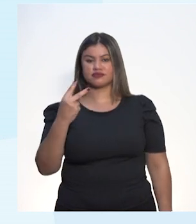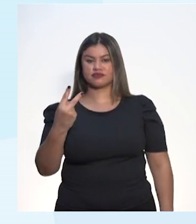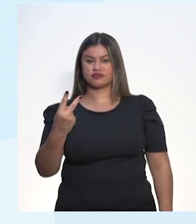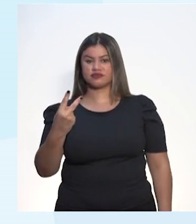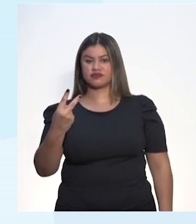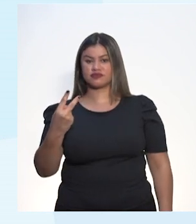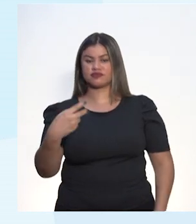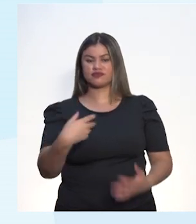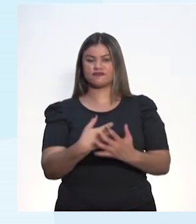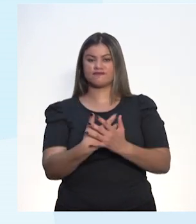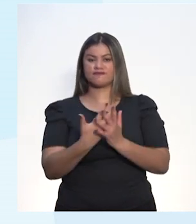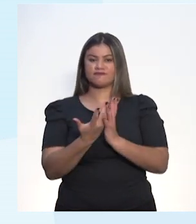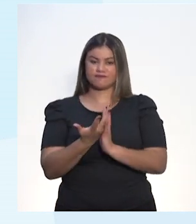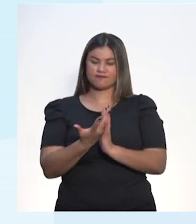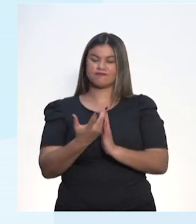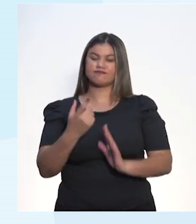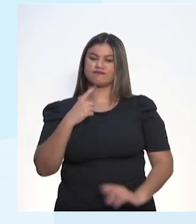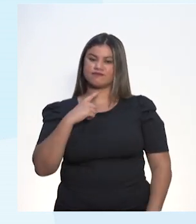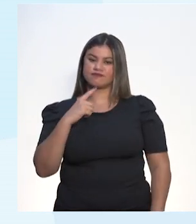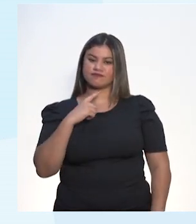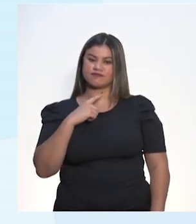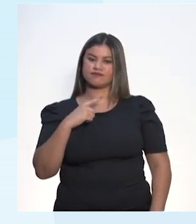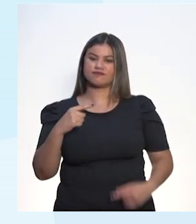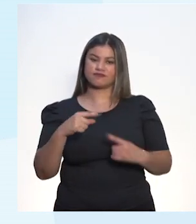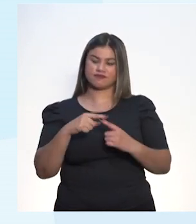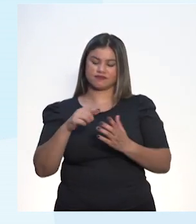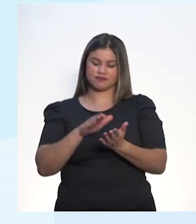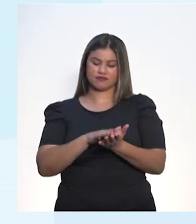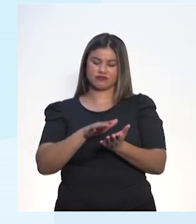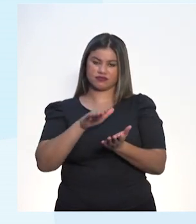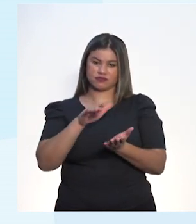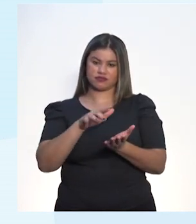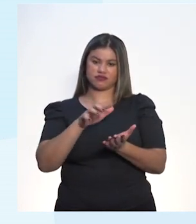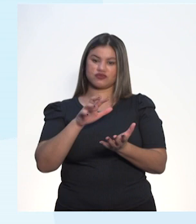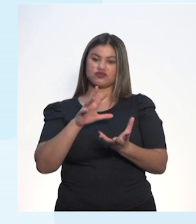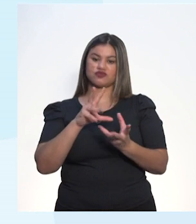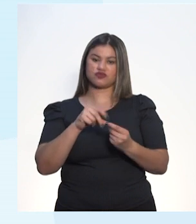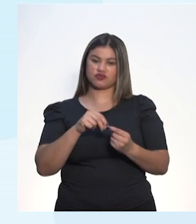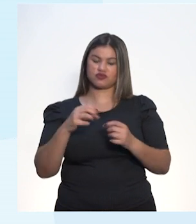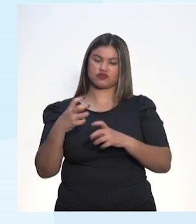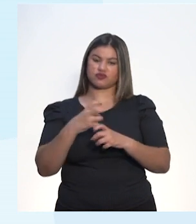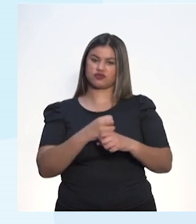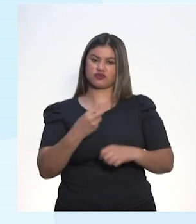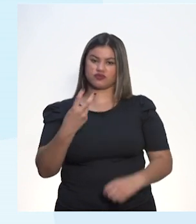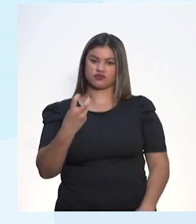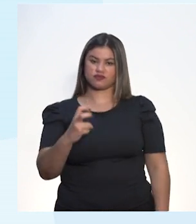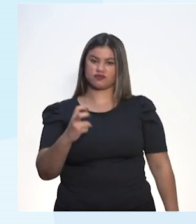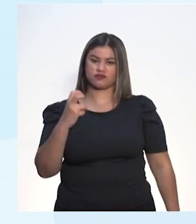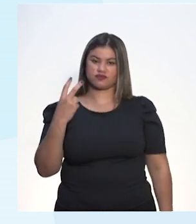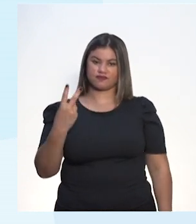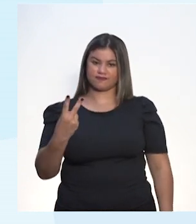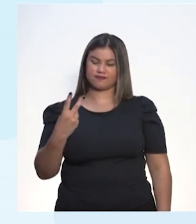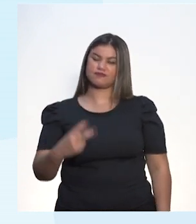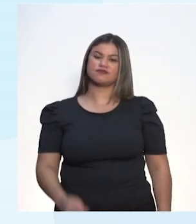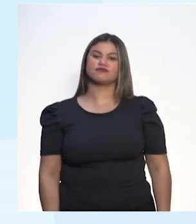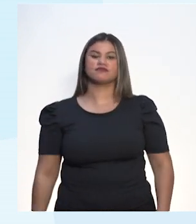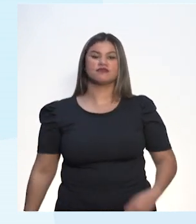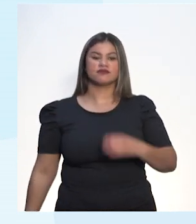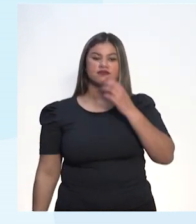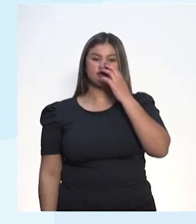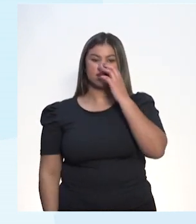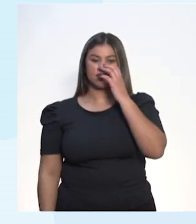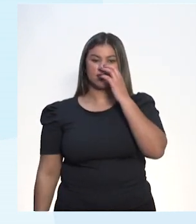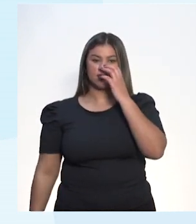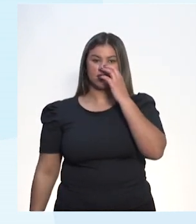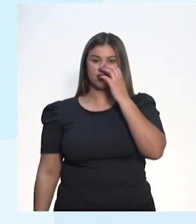52 cartas, que é um baralho completo, ele possui 52 cartas. Então, esses